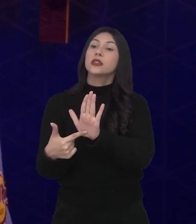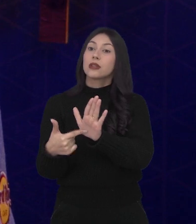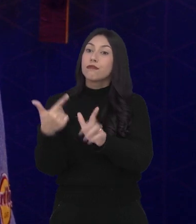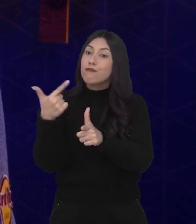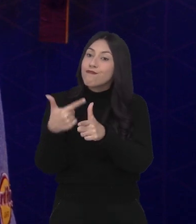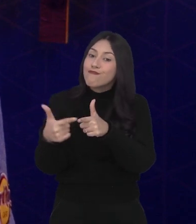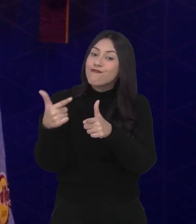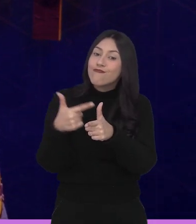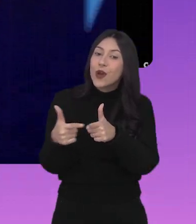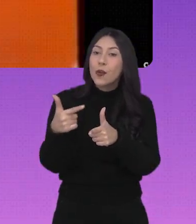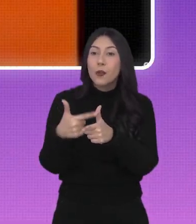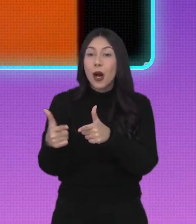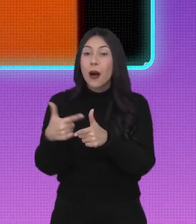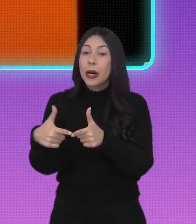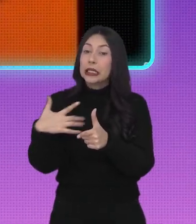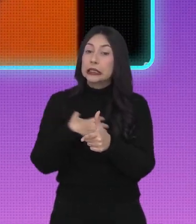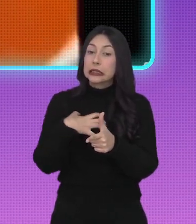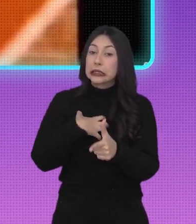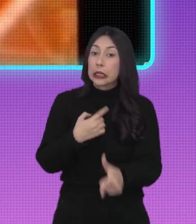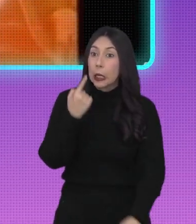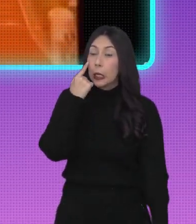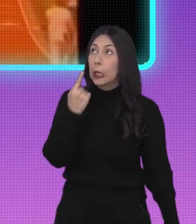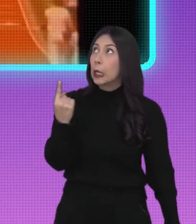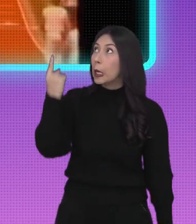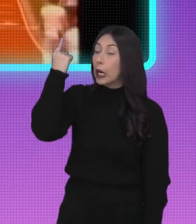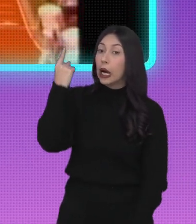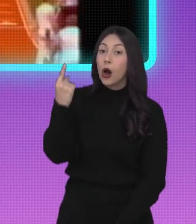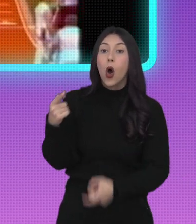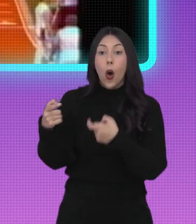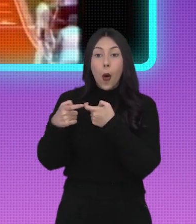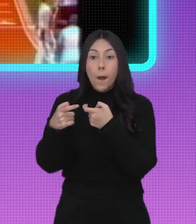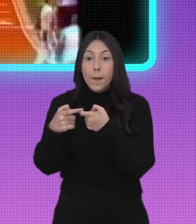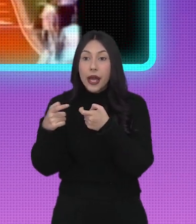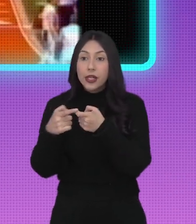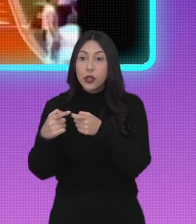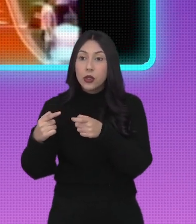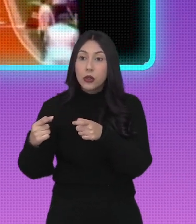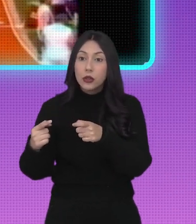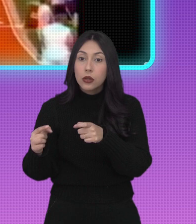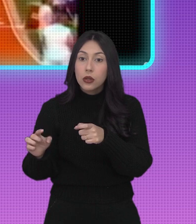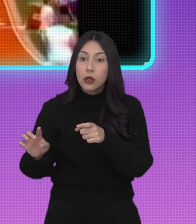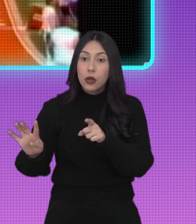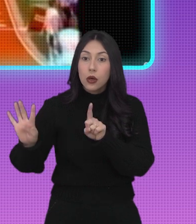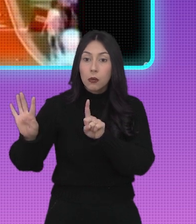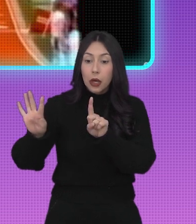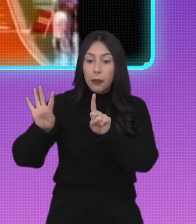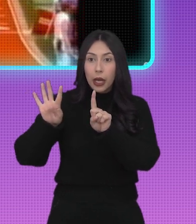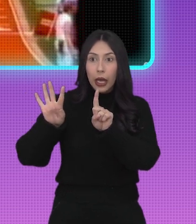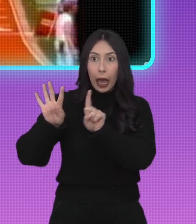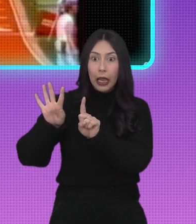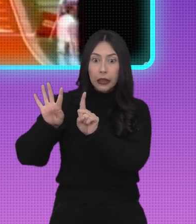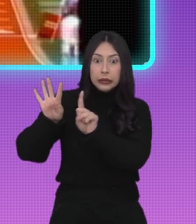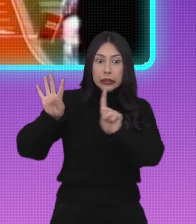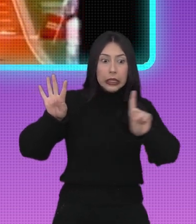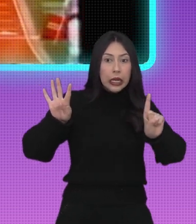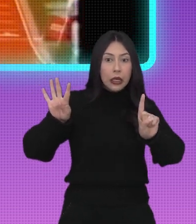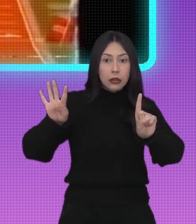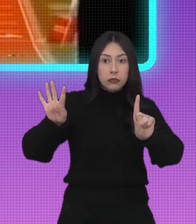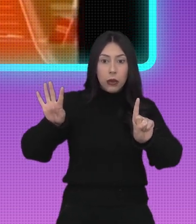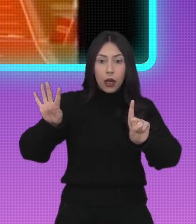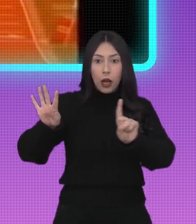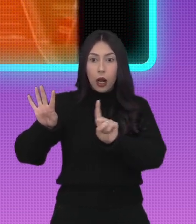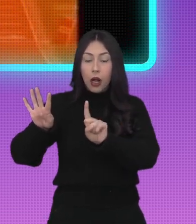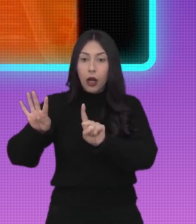né, esses problemas, esses sintomas. Os médicos chegaram perto dela, mas ela começou a fugir dos médicos,